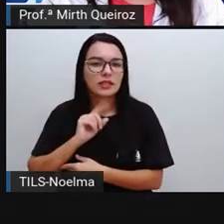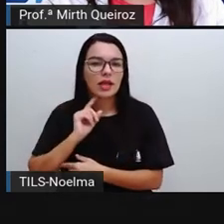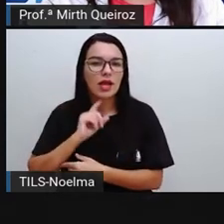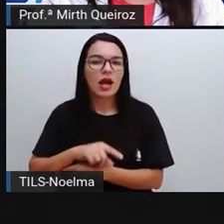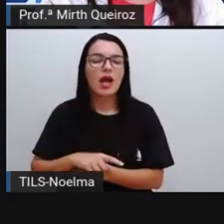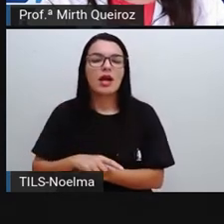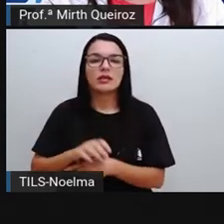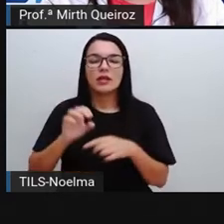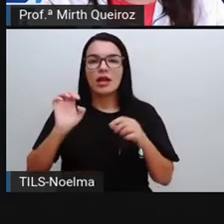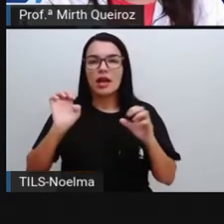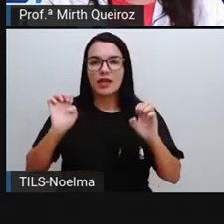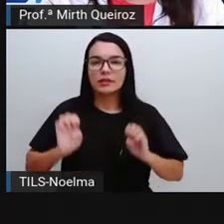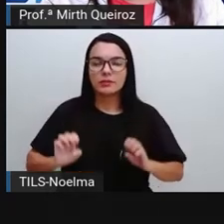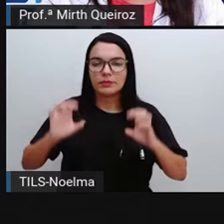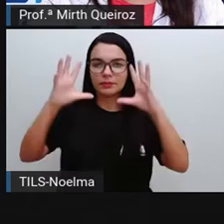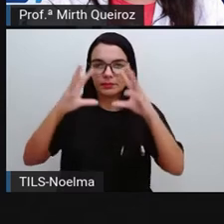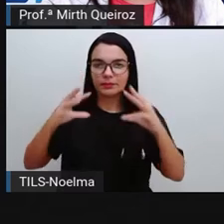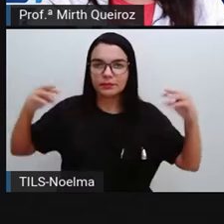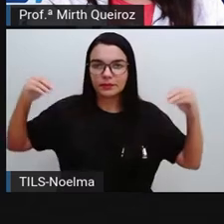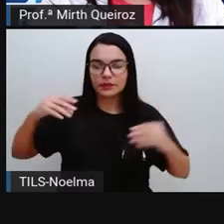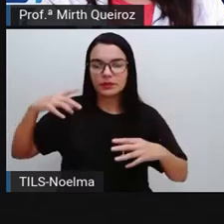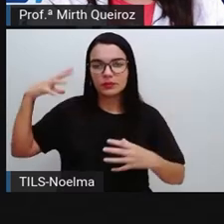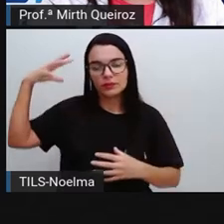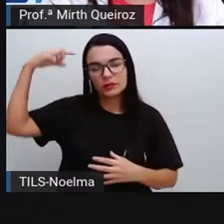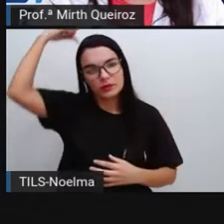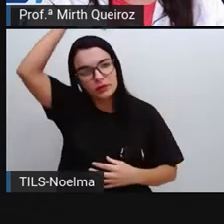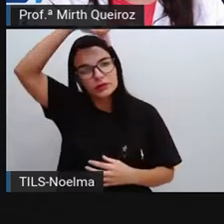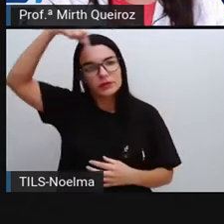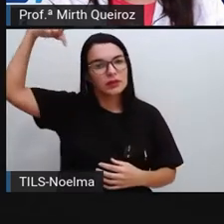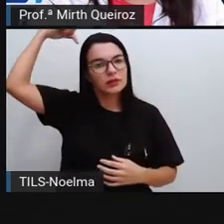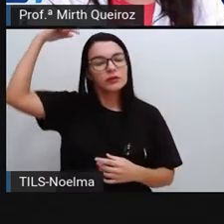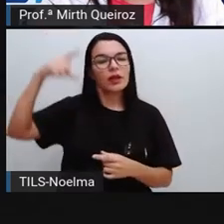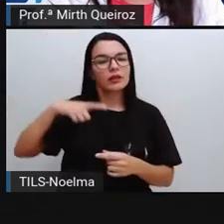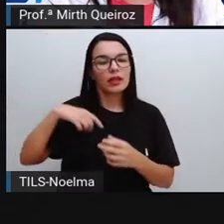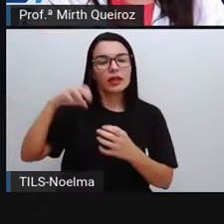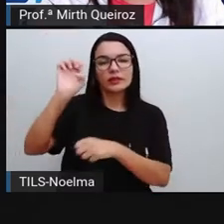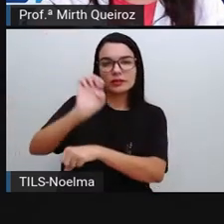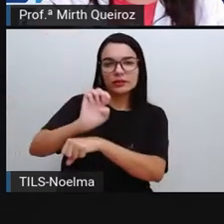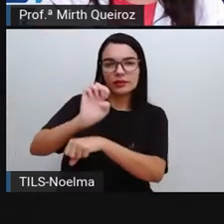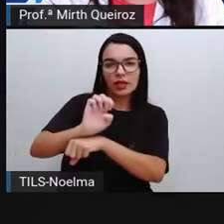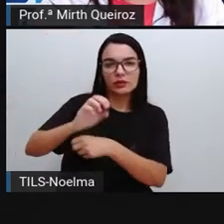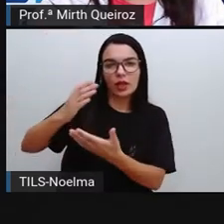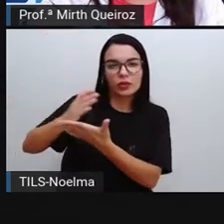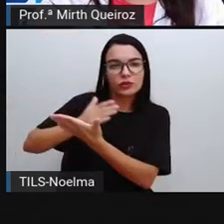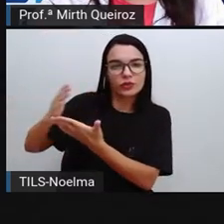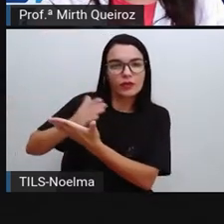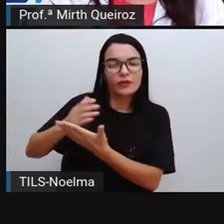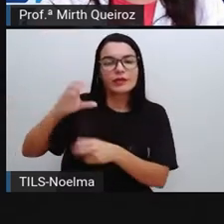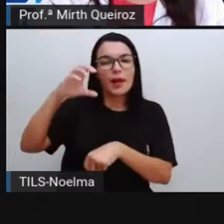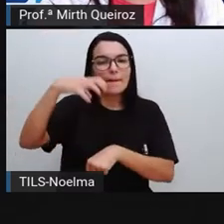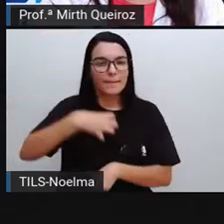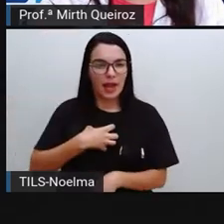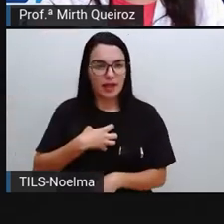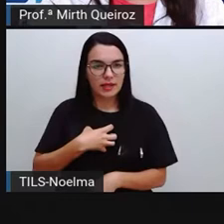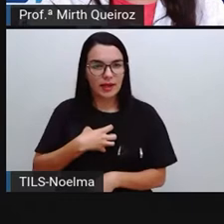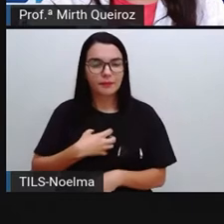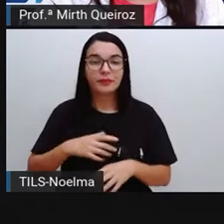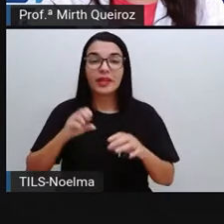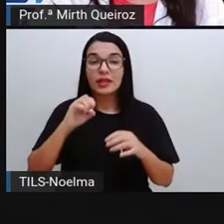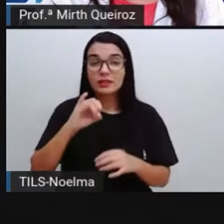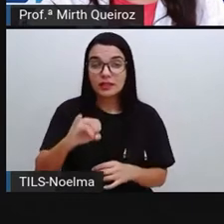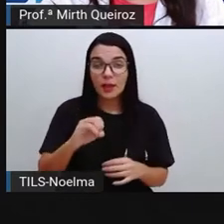Espírito Santo. São os estados que fazem aí divisa com a Bahia. Se a gente pegar